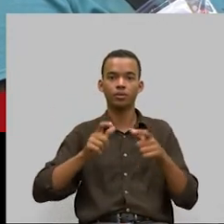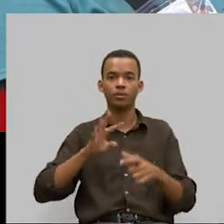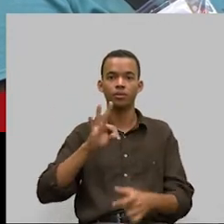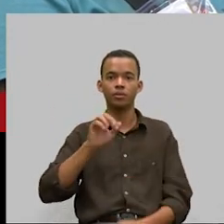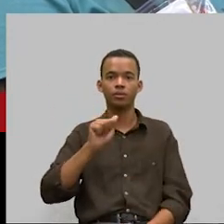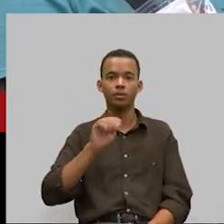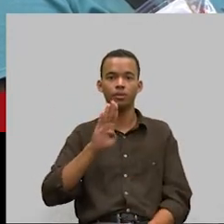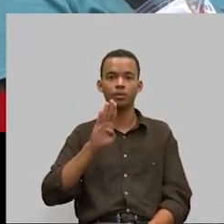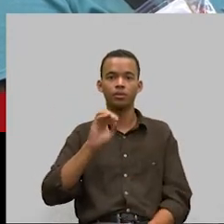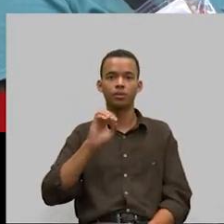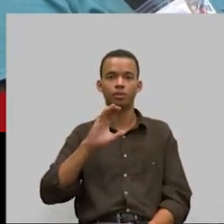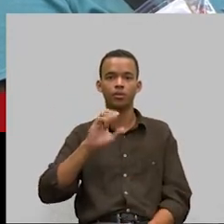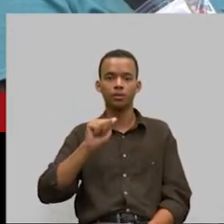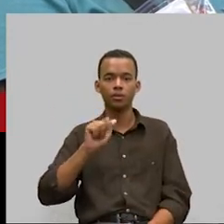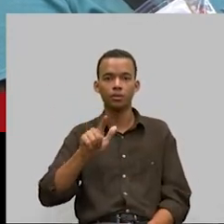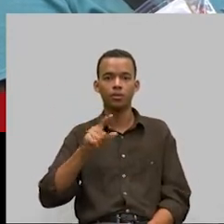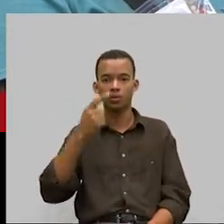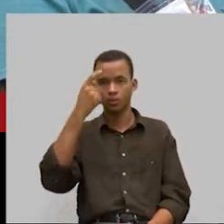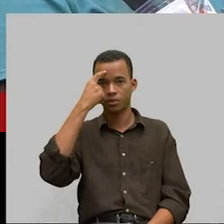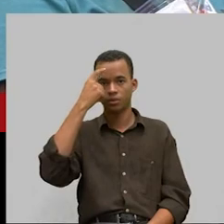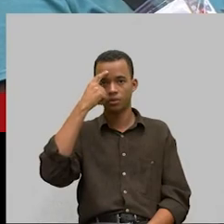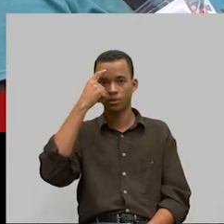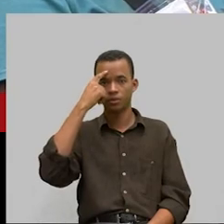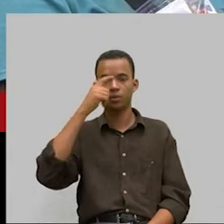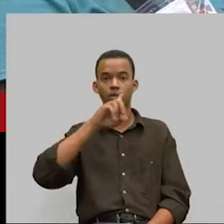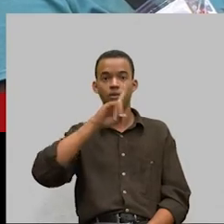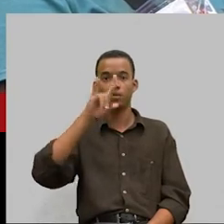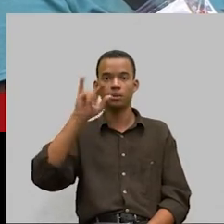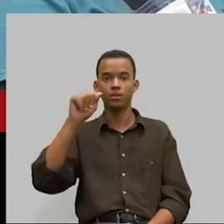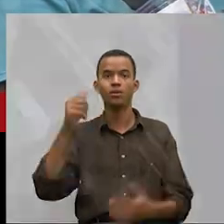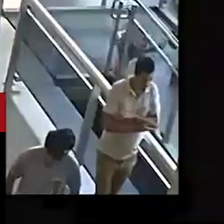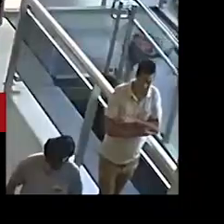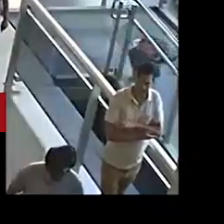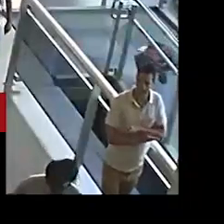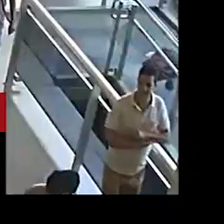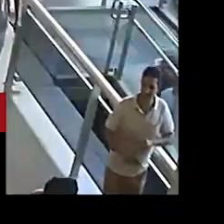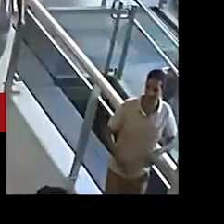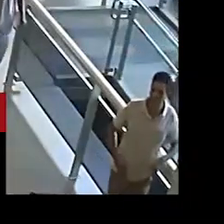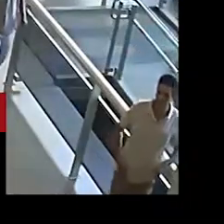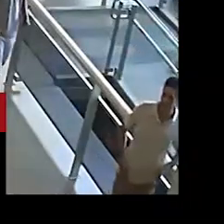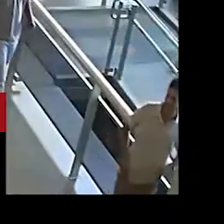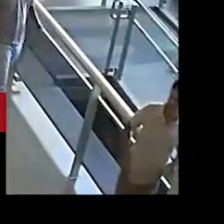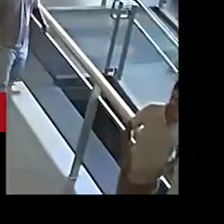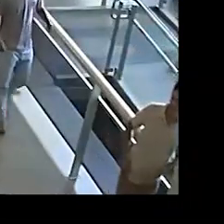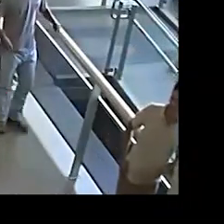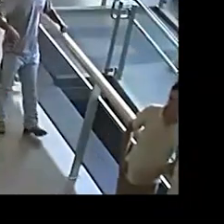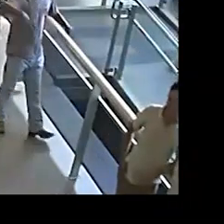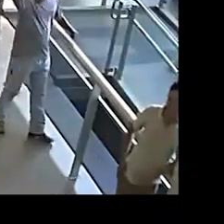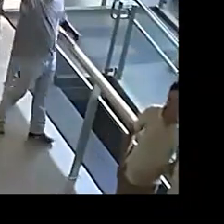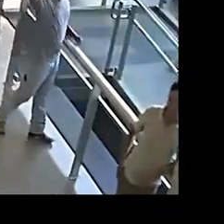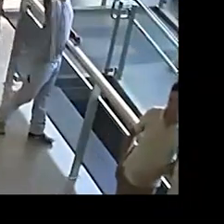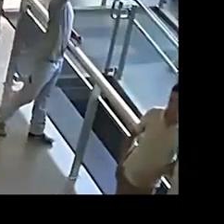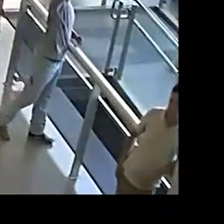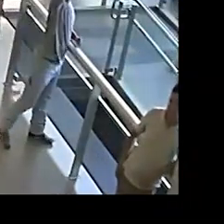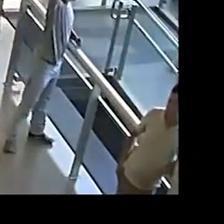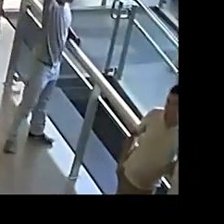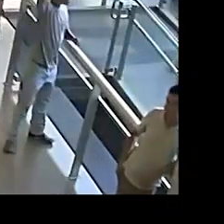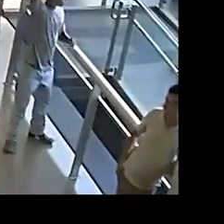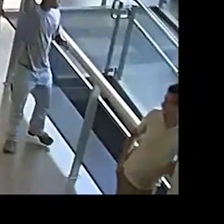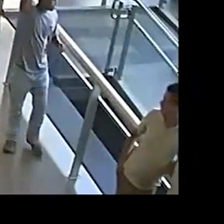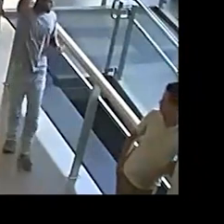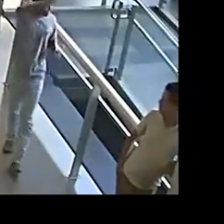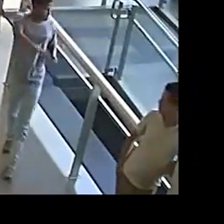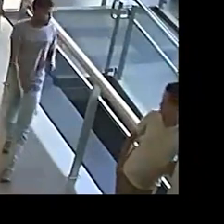pessoal pensando no dia de hoje pensando no dia de hoje Jéssica Braga minha conterrânea eu